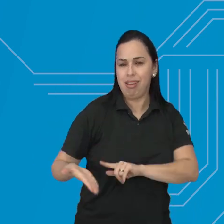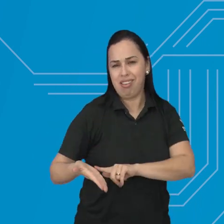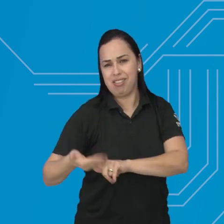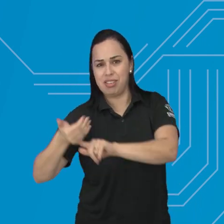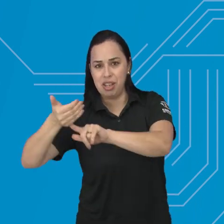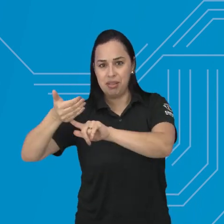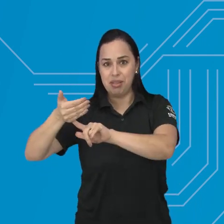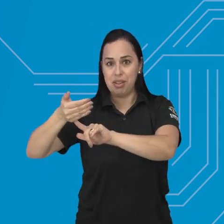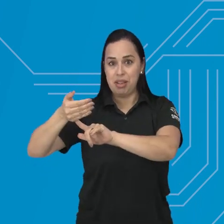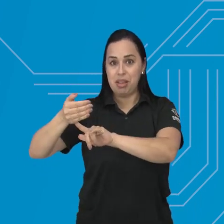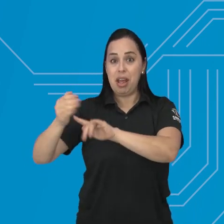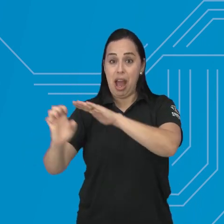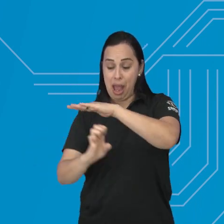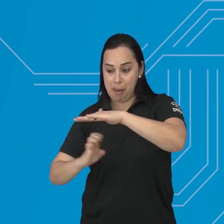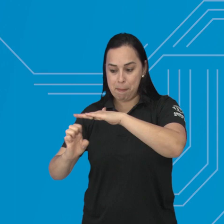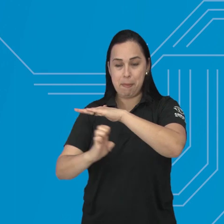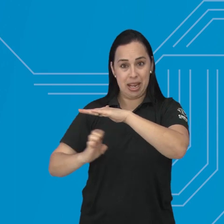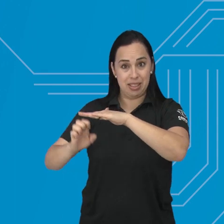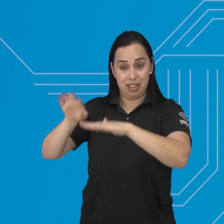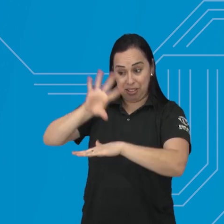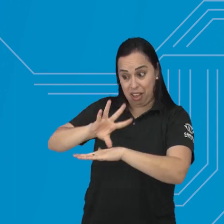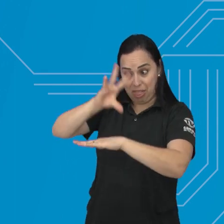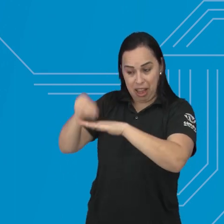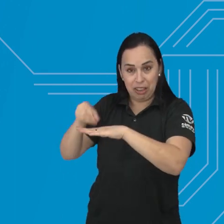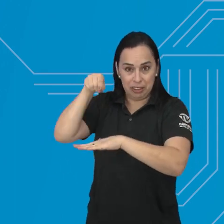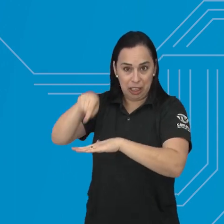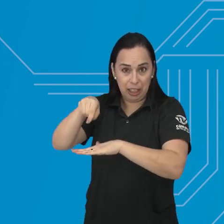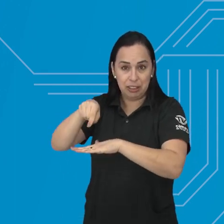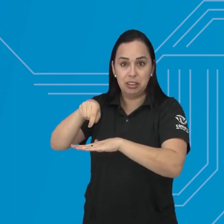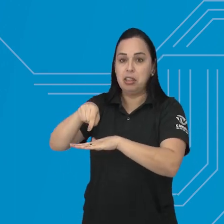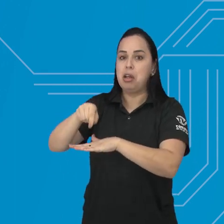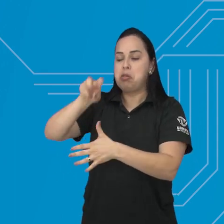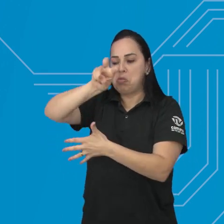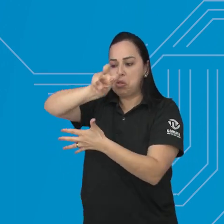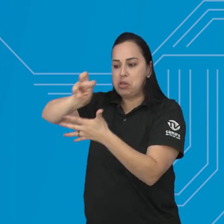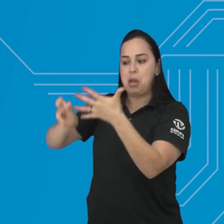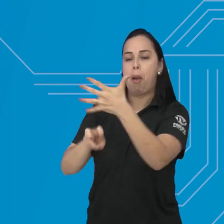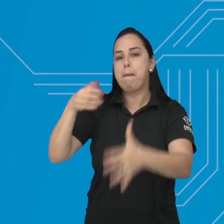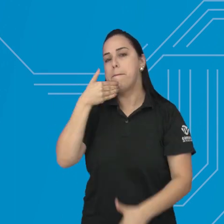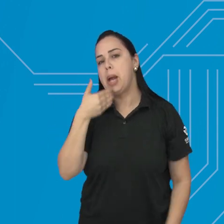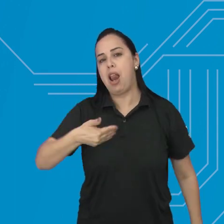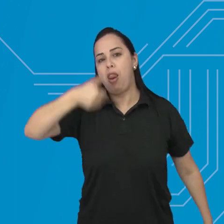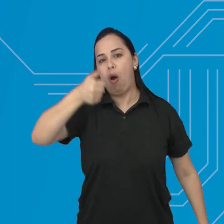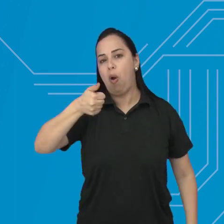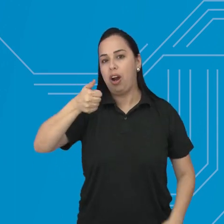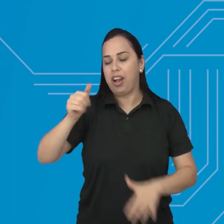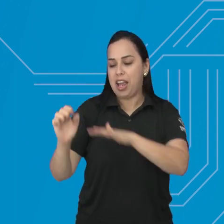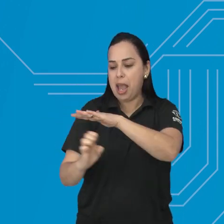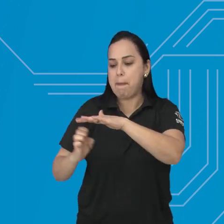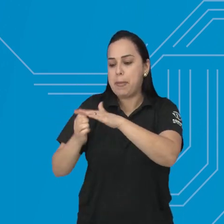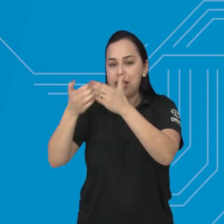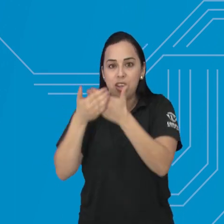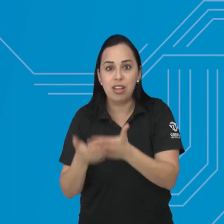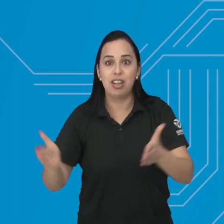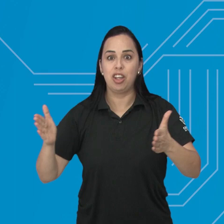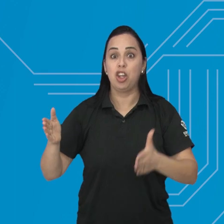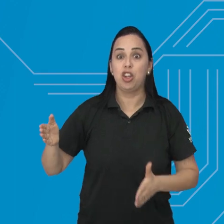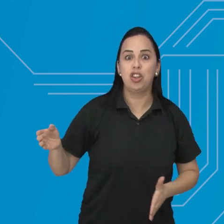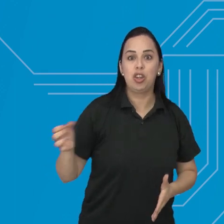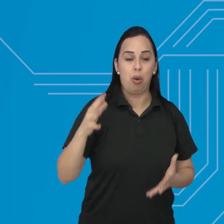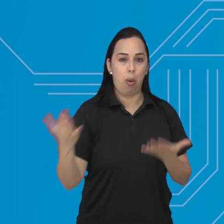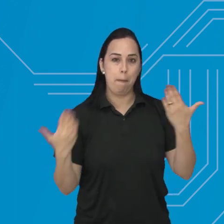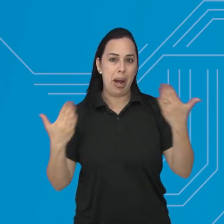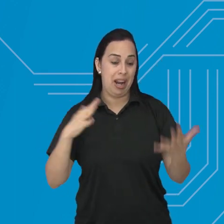O Nexus, o hub de inovação do Parque Tecnológico, foi considerado uma das 5 melhores incubadoras de negócios do